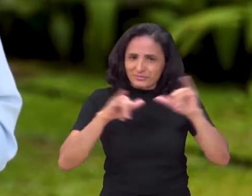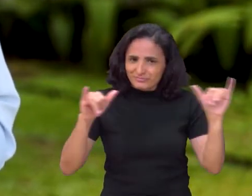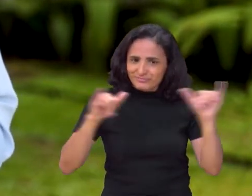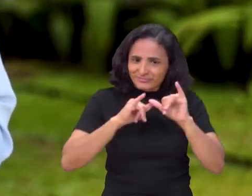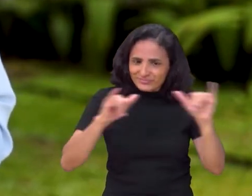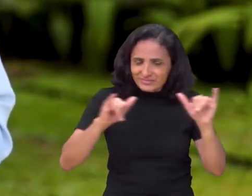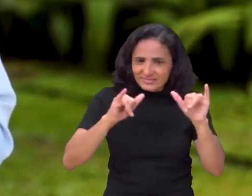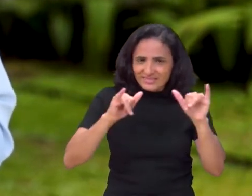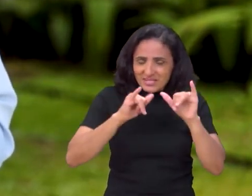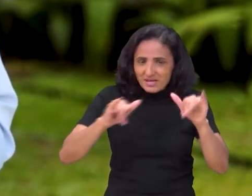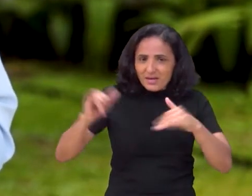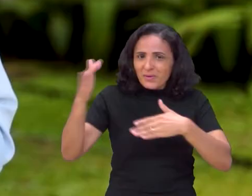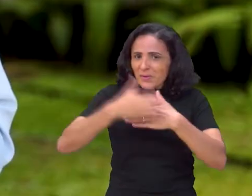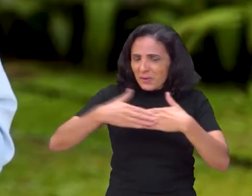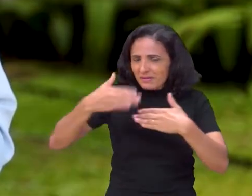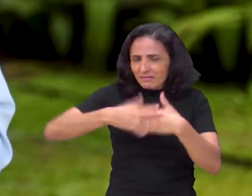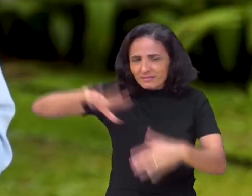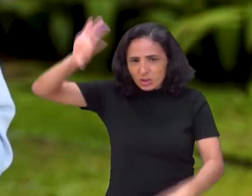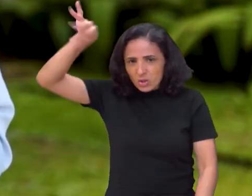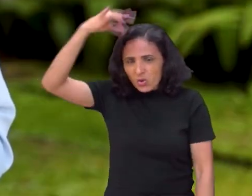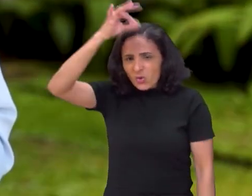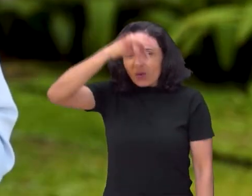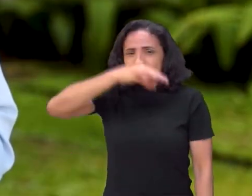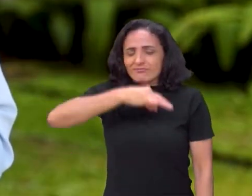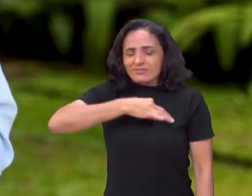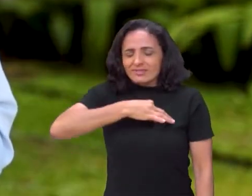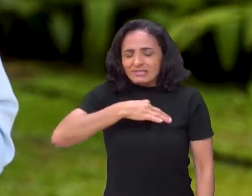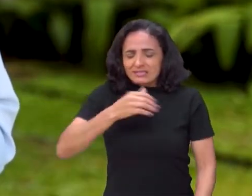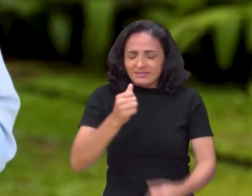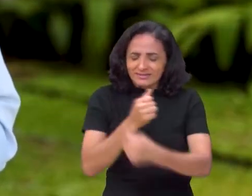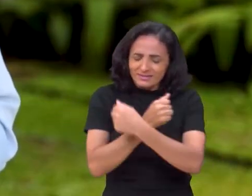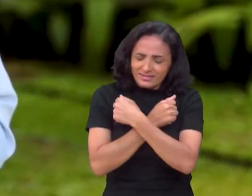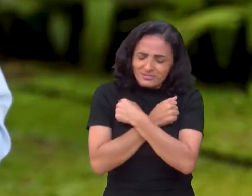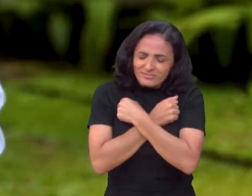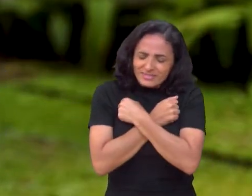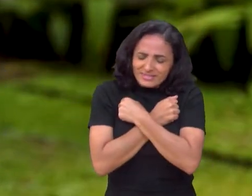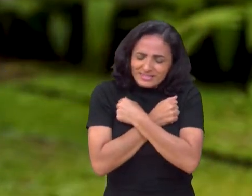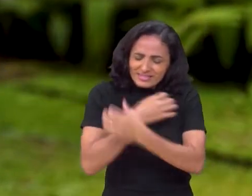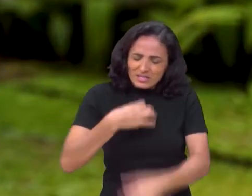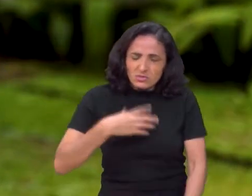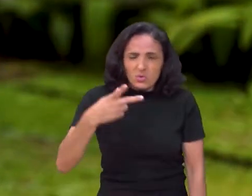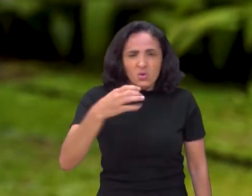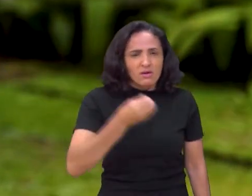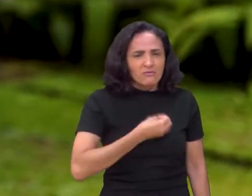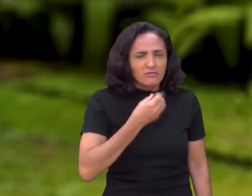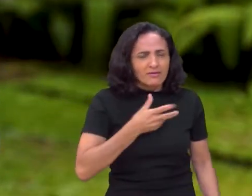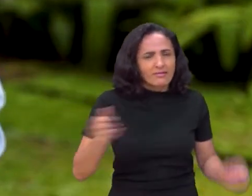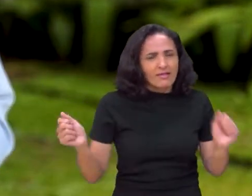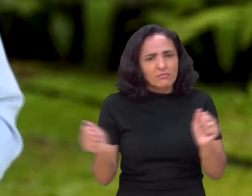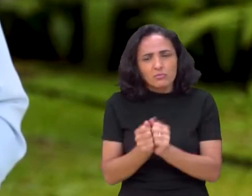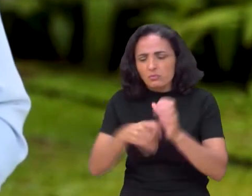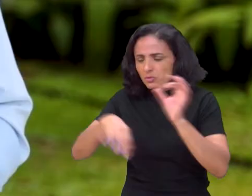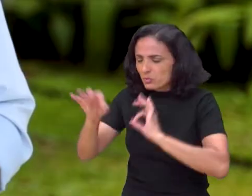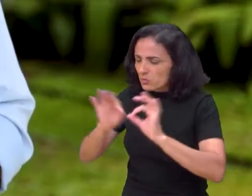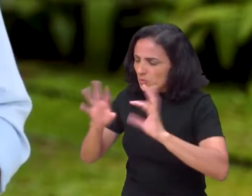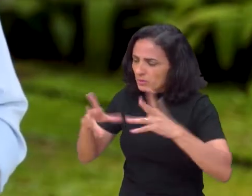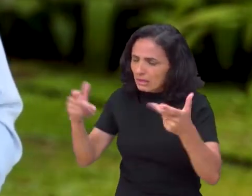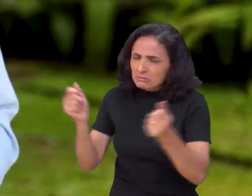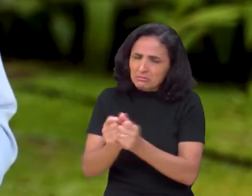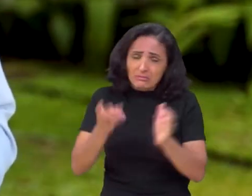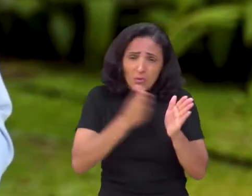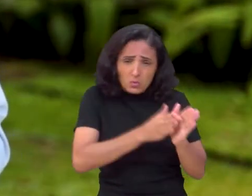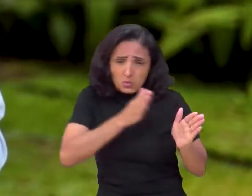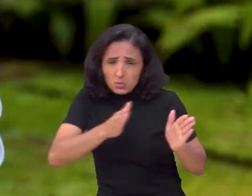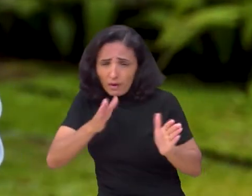que o Consolador amado, aquele que foi chamado para fazer isto, aquele